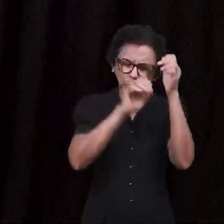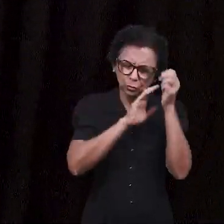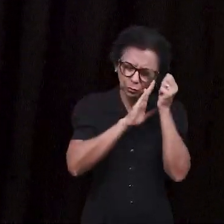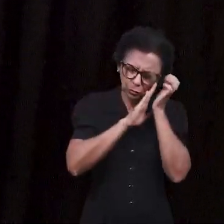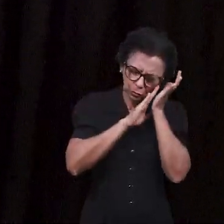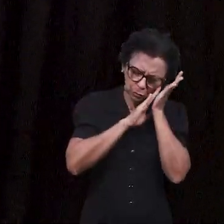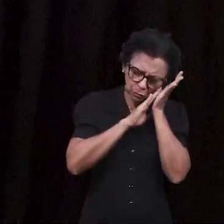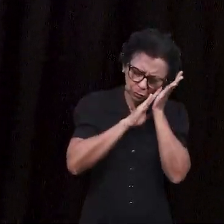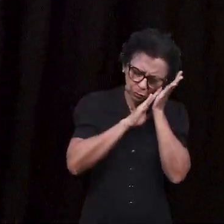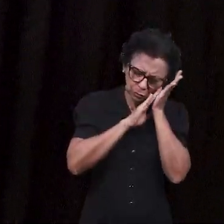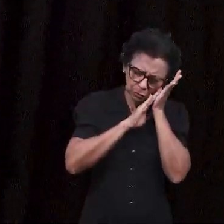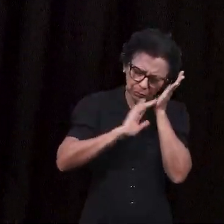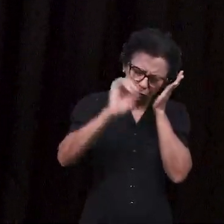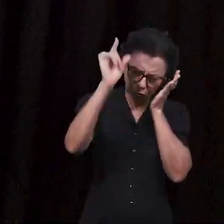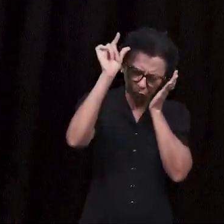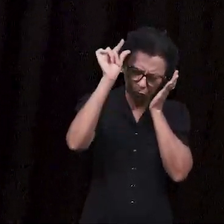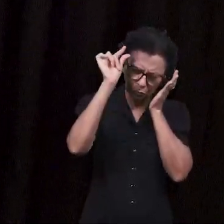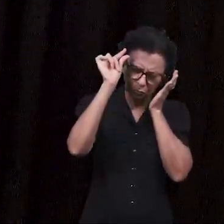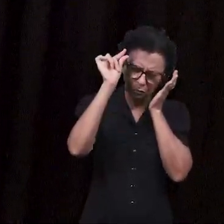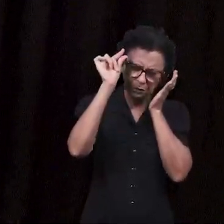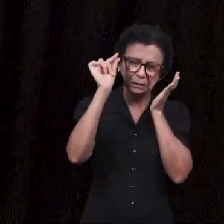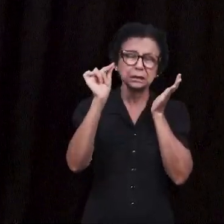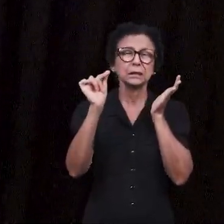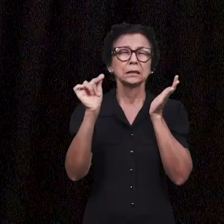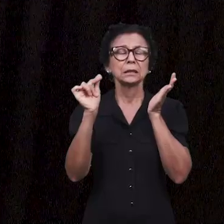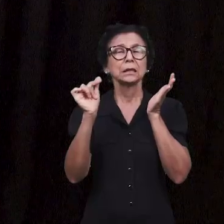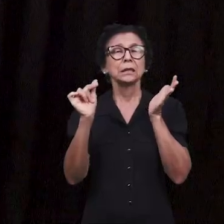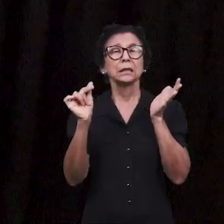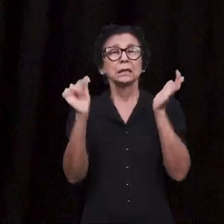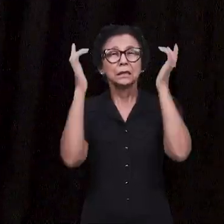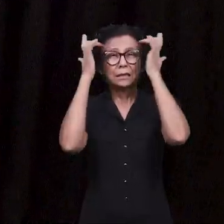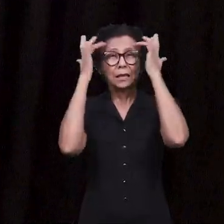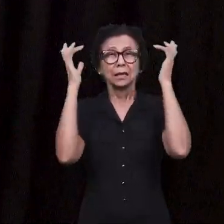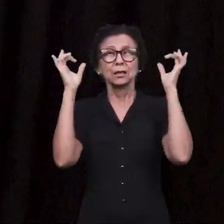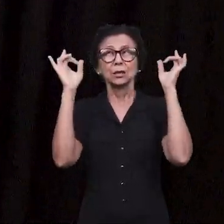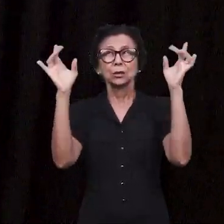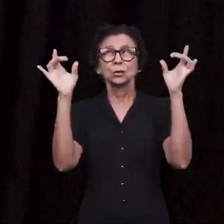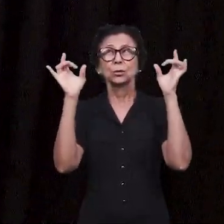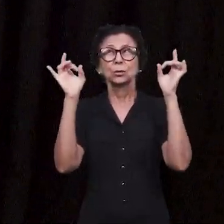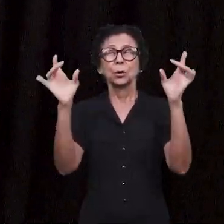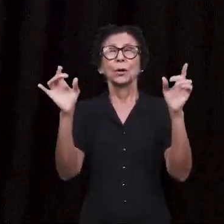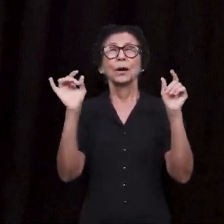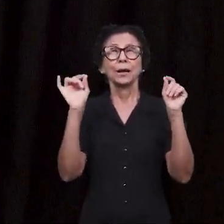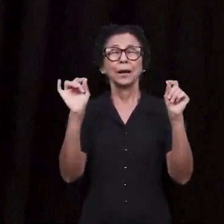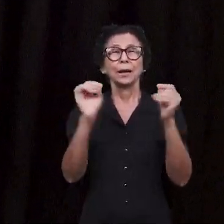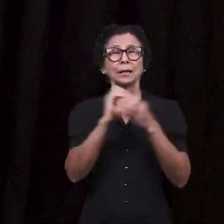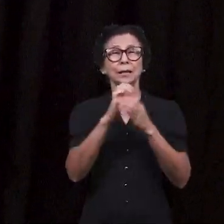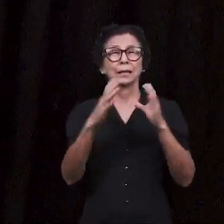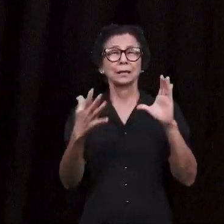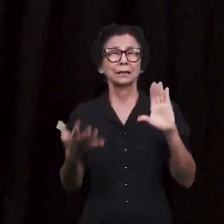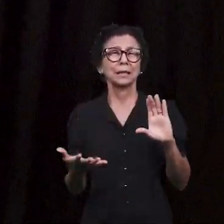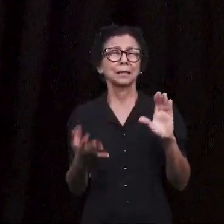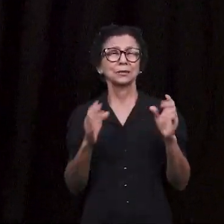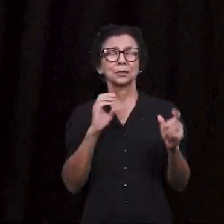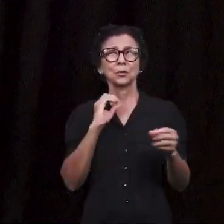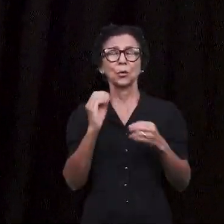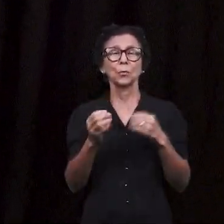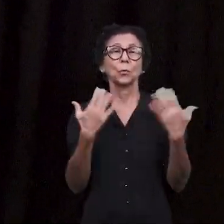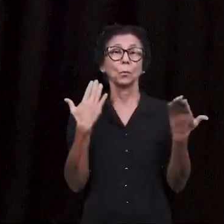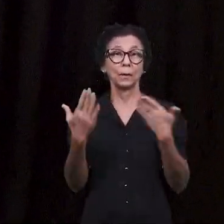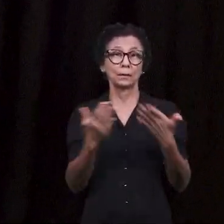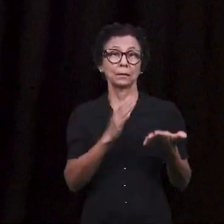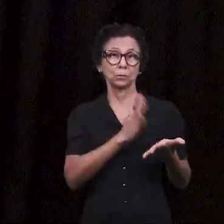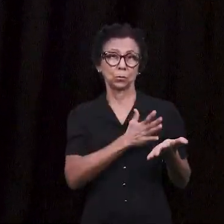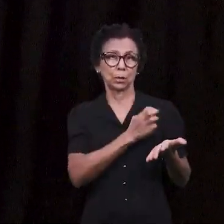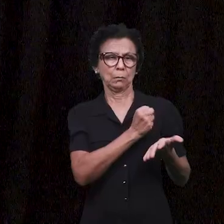reduza. E ela é caracteristicamente uma dor que ela geralmente é pulsátil, ela é como o batimento do